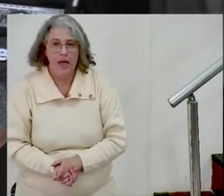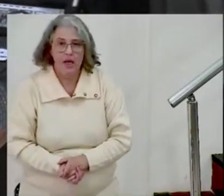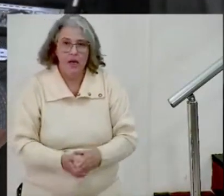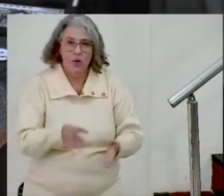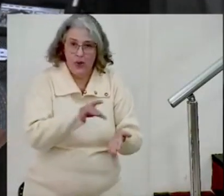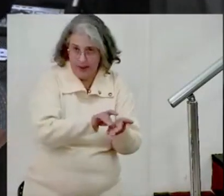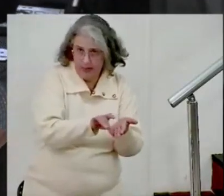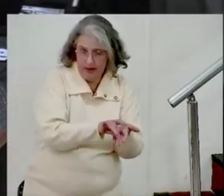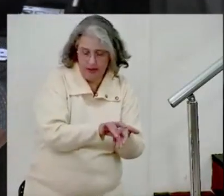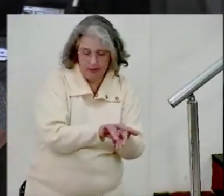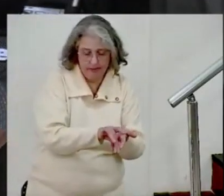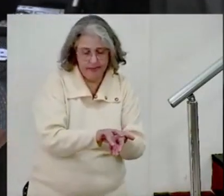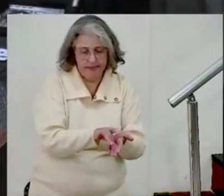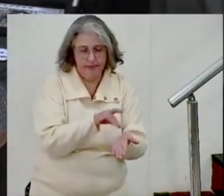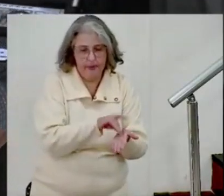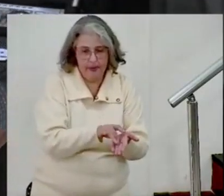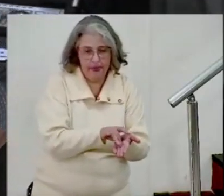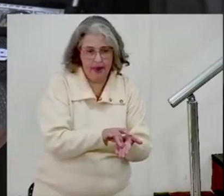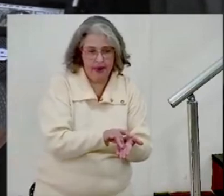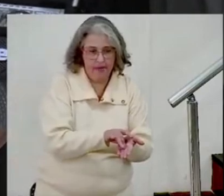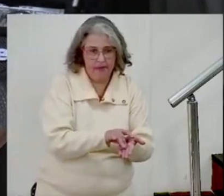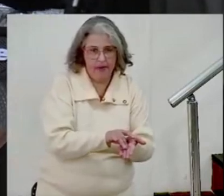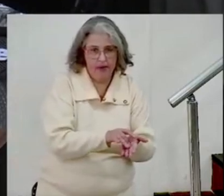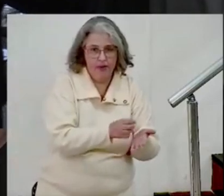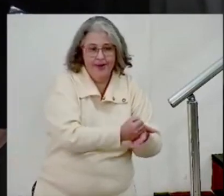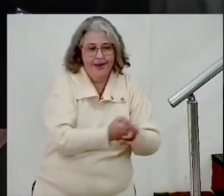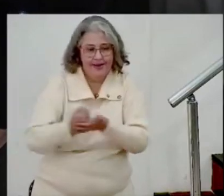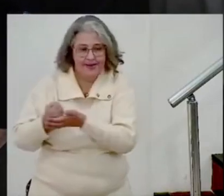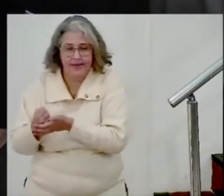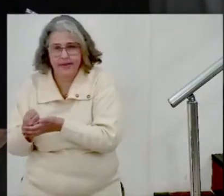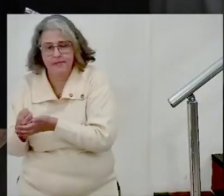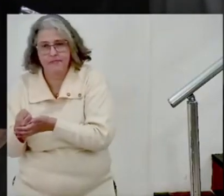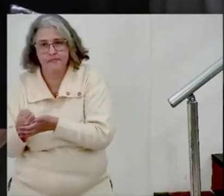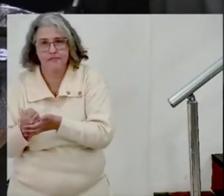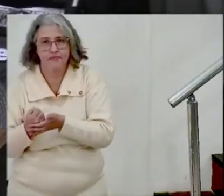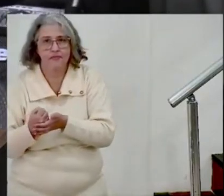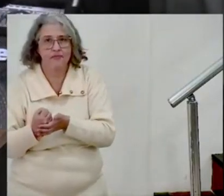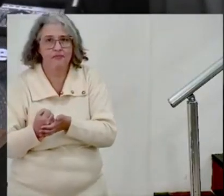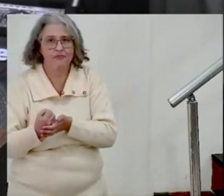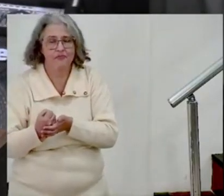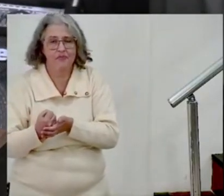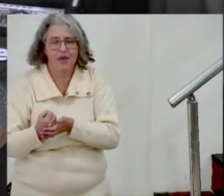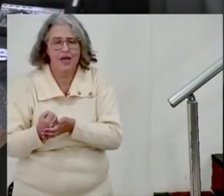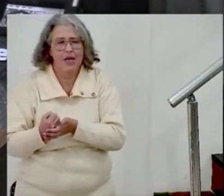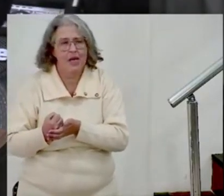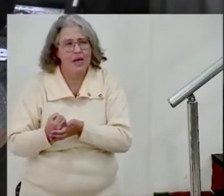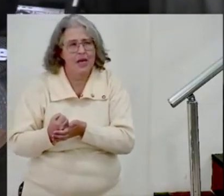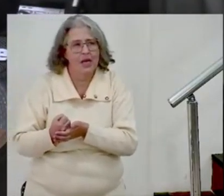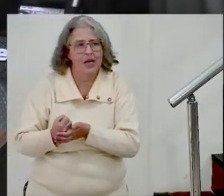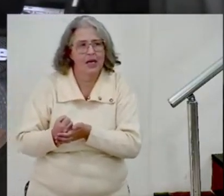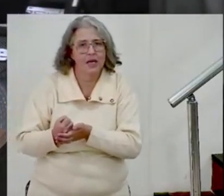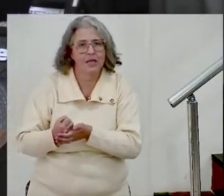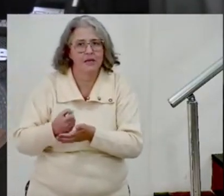conquistado, era capturado, ele era maltratado assim. Os assírios costumavam prender anzóis no nariz, nos